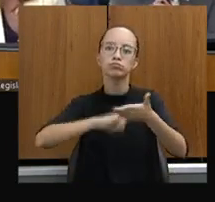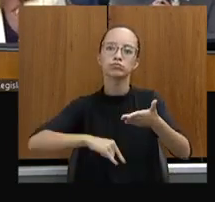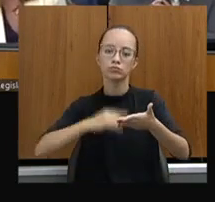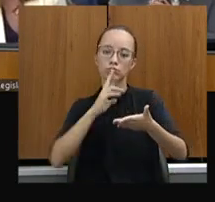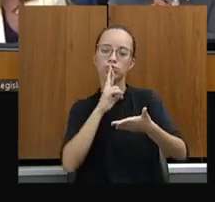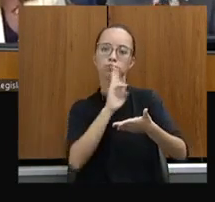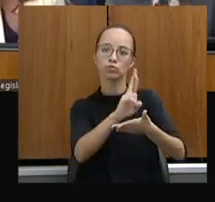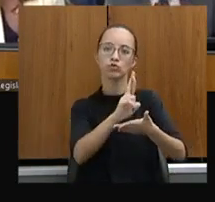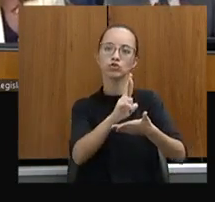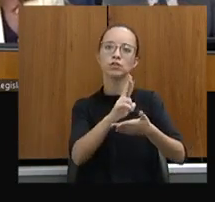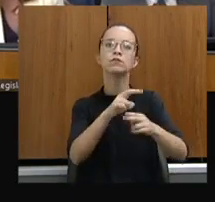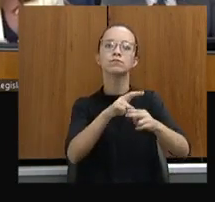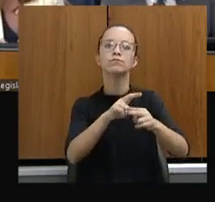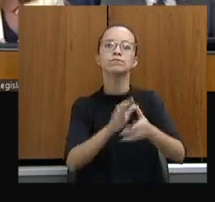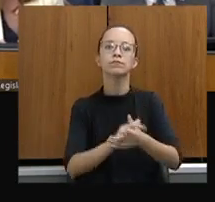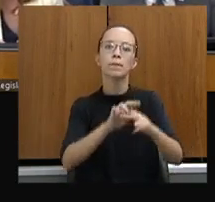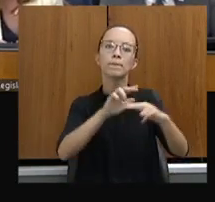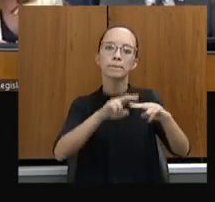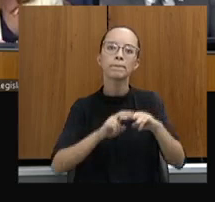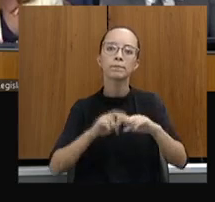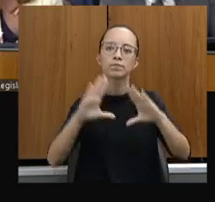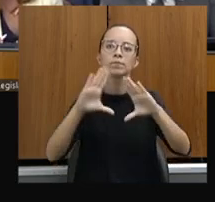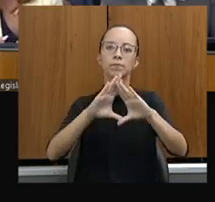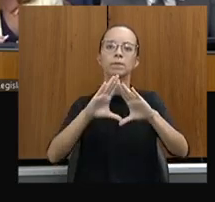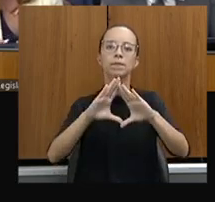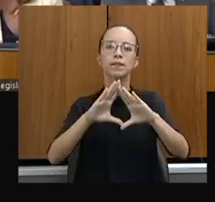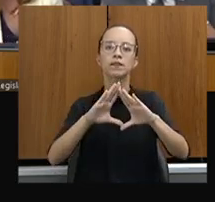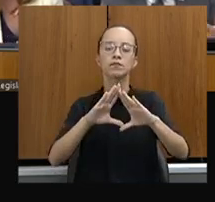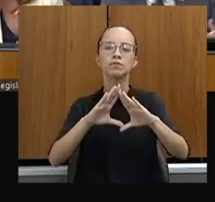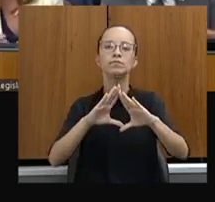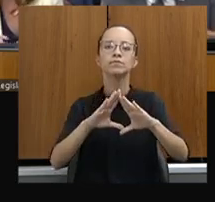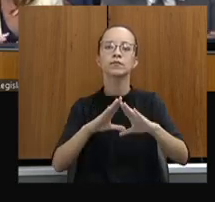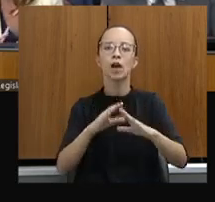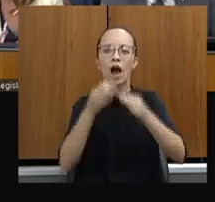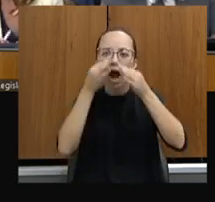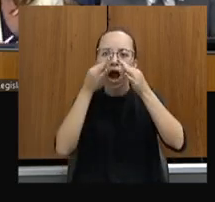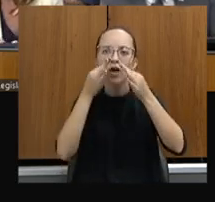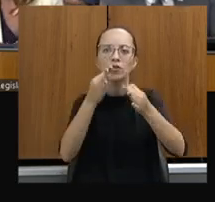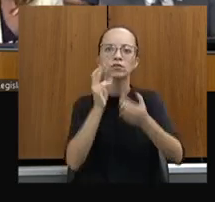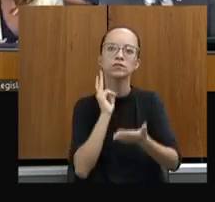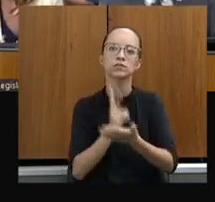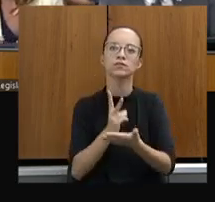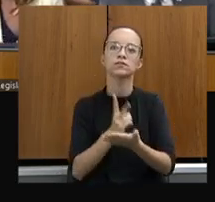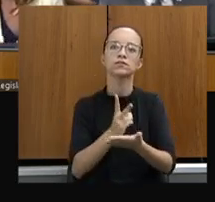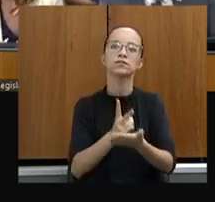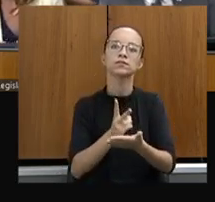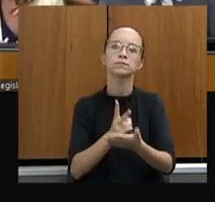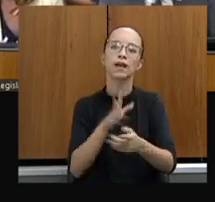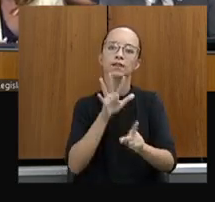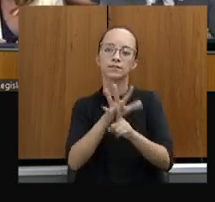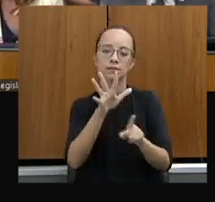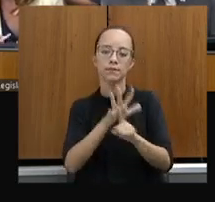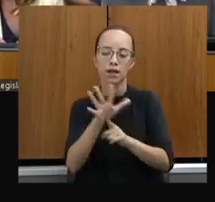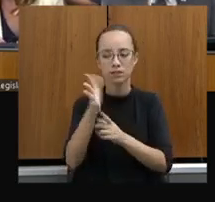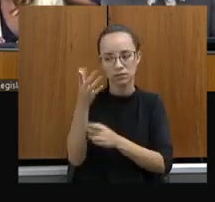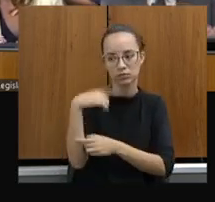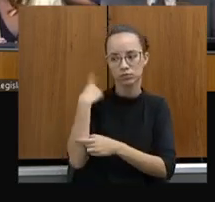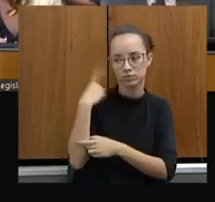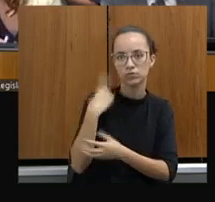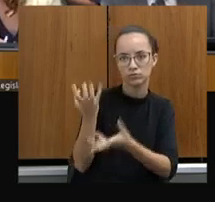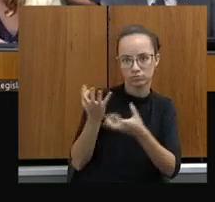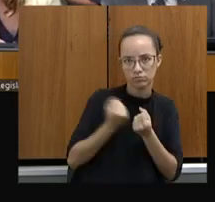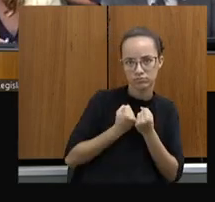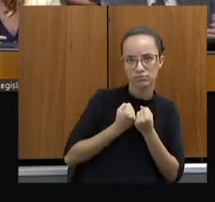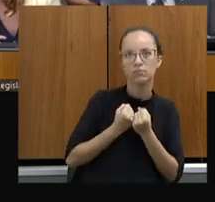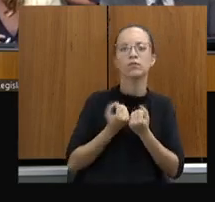no ano de 2022 é um número recorde e a nossa atenção sempre né as demandas dos parlamentares obviamente